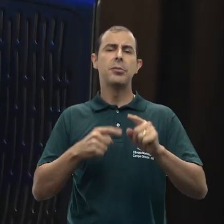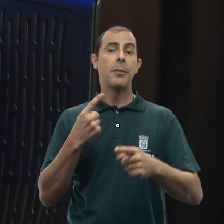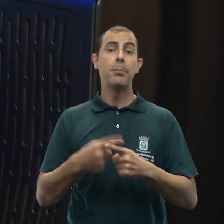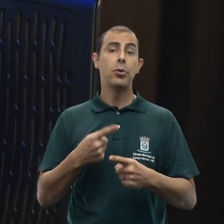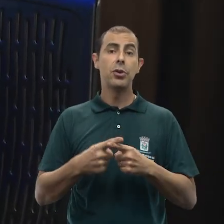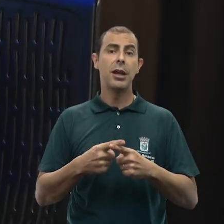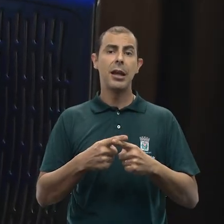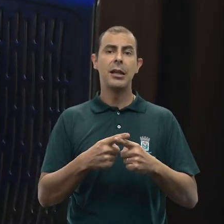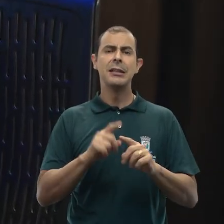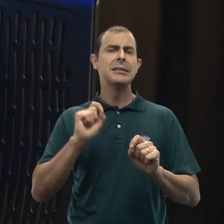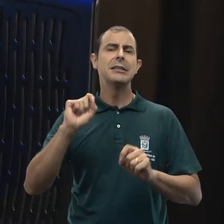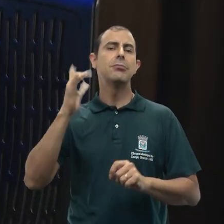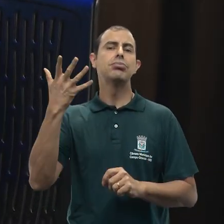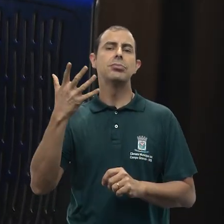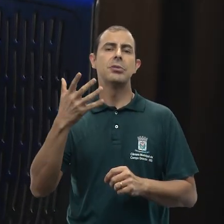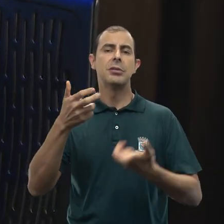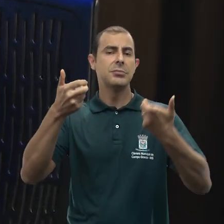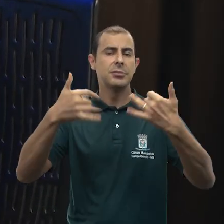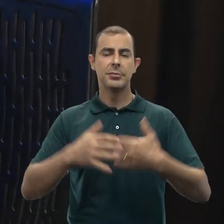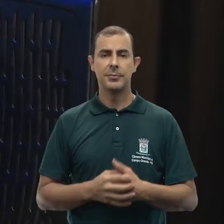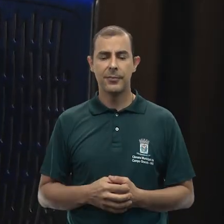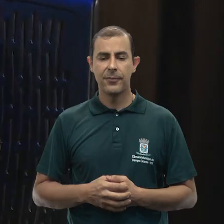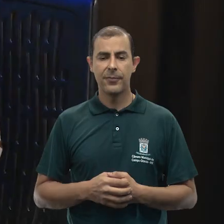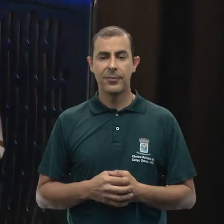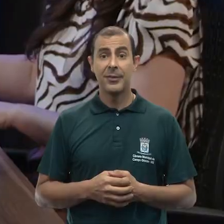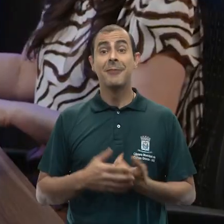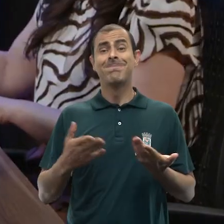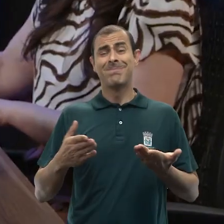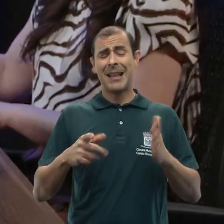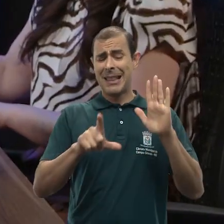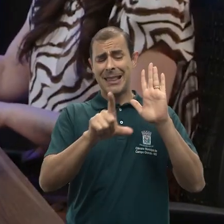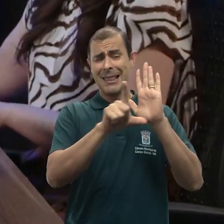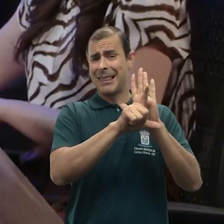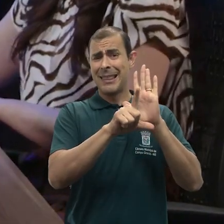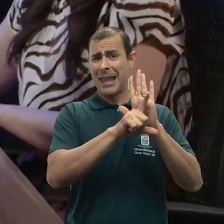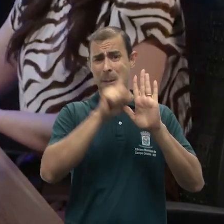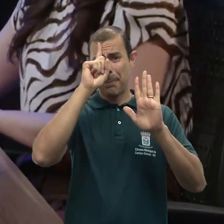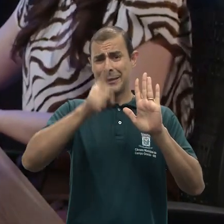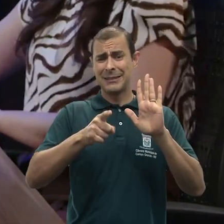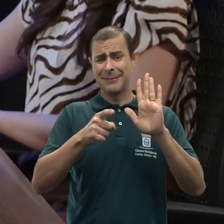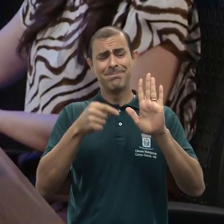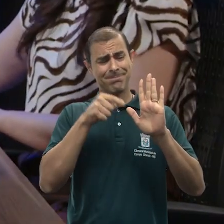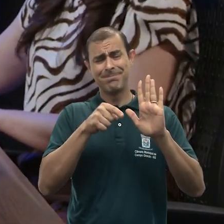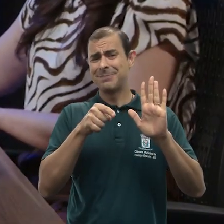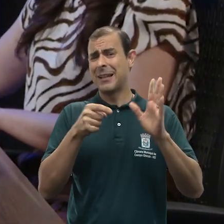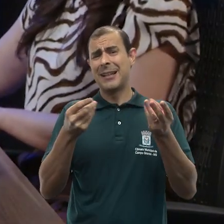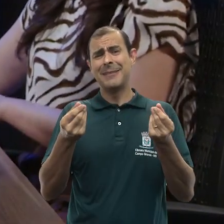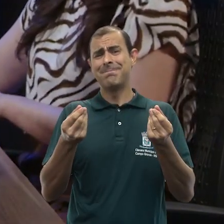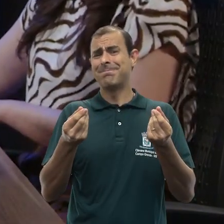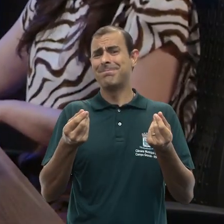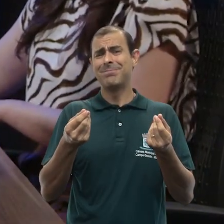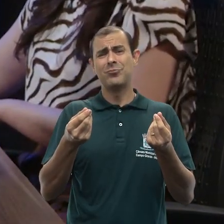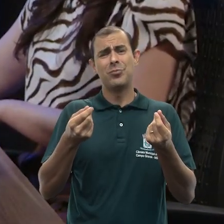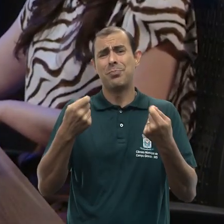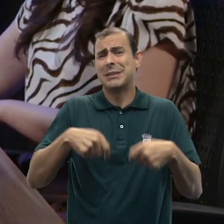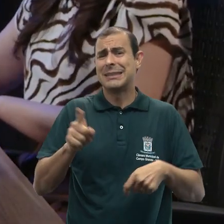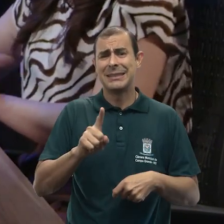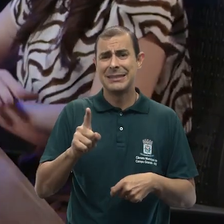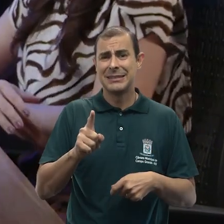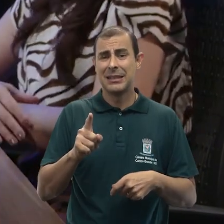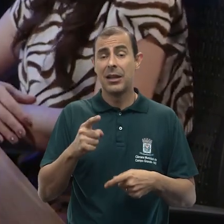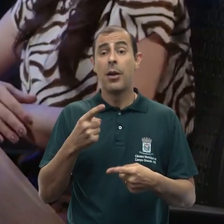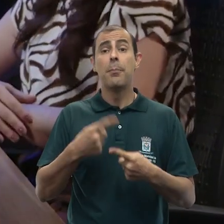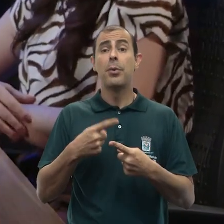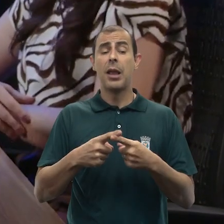essa proibição? O porquê disso? O que traz aí para a nossa cidade? Nem deveria ter lei para um tipo de absurdo desse.